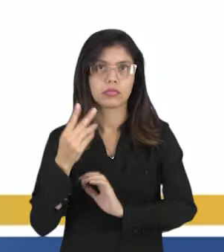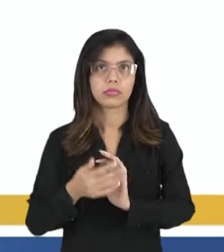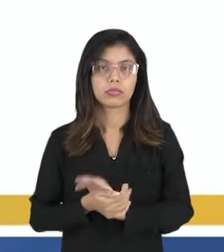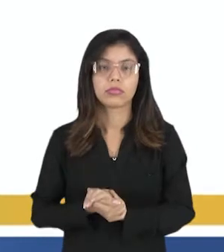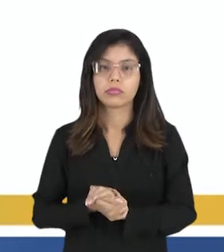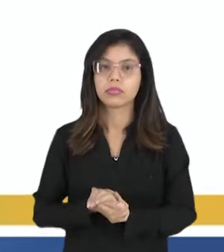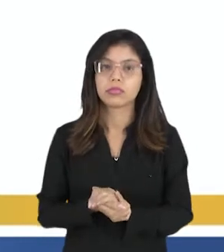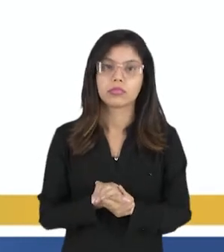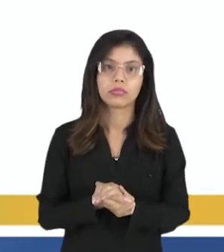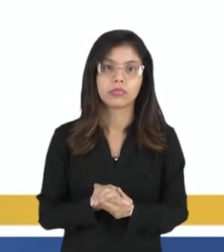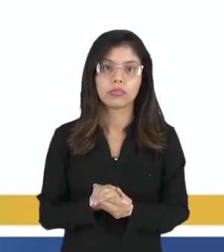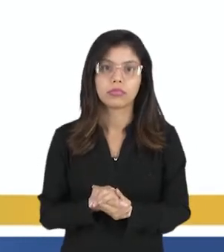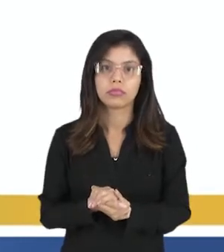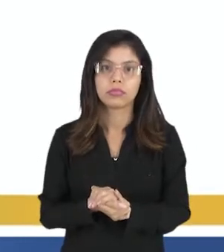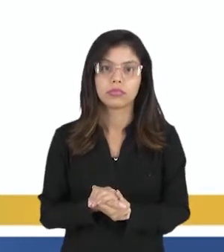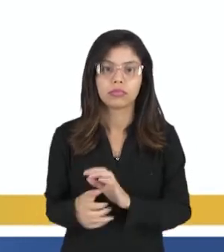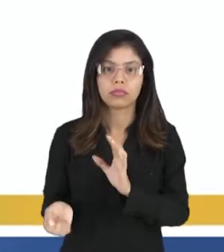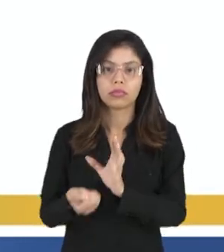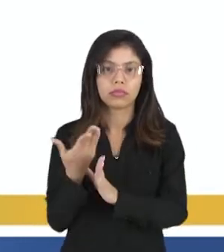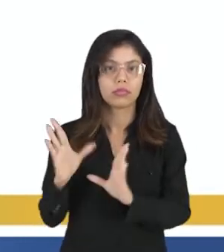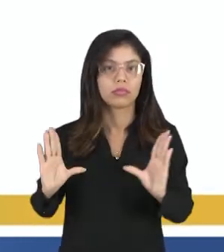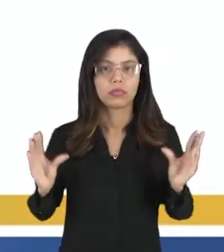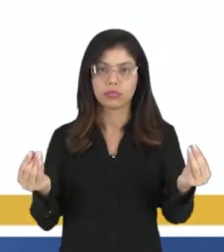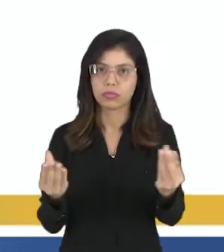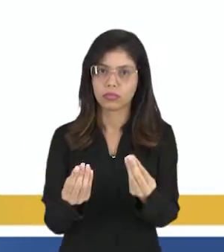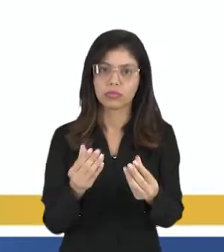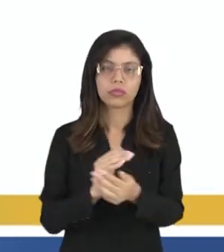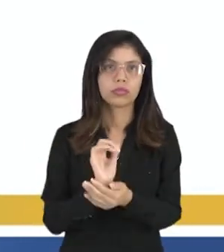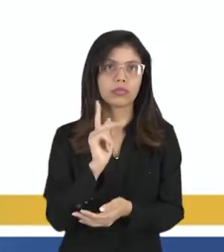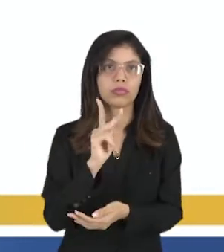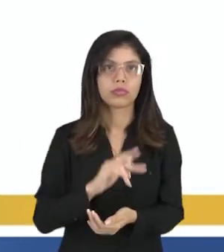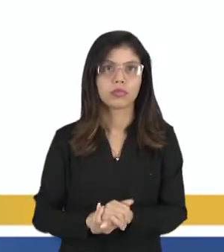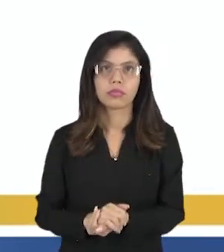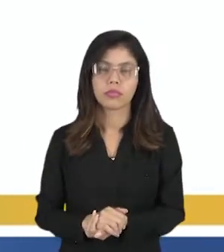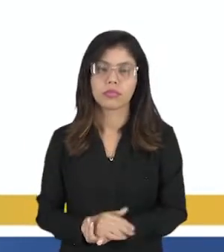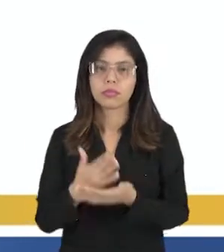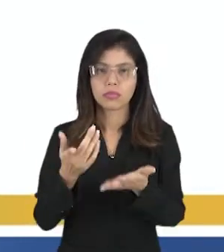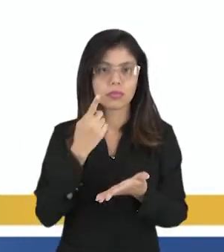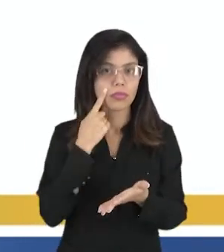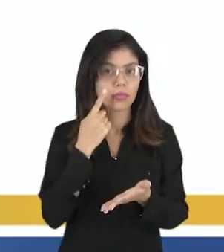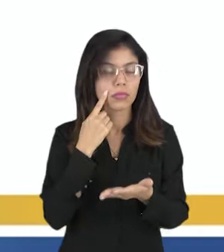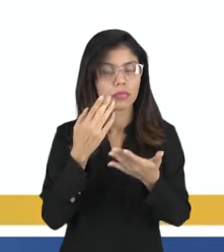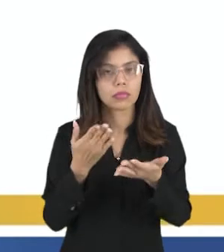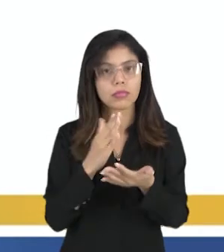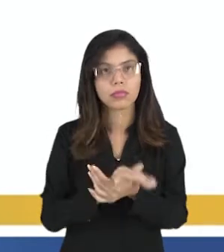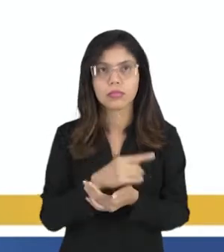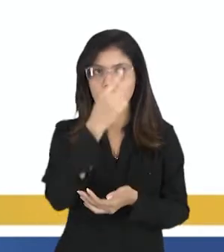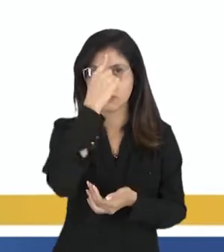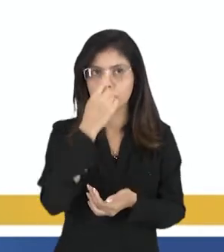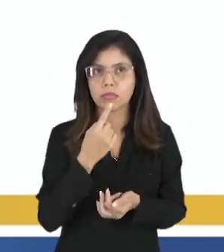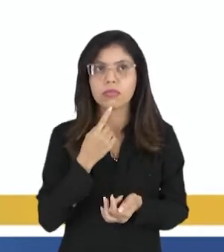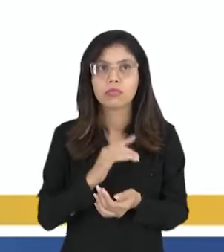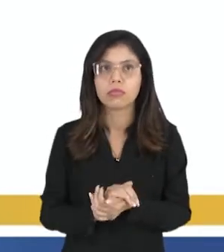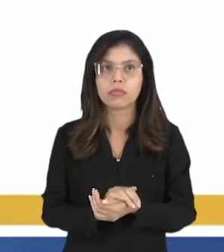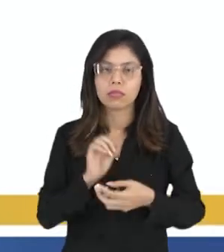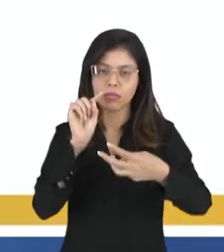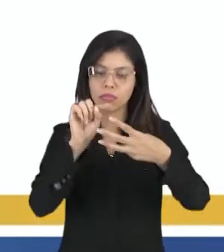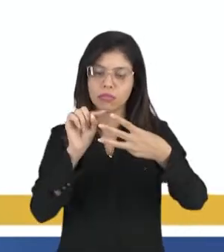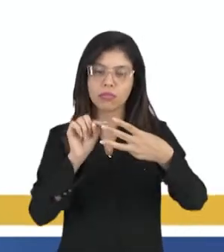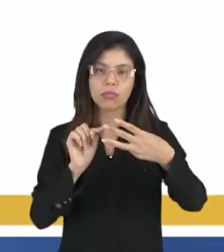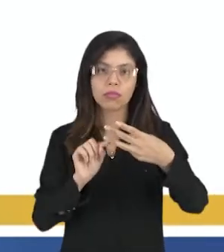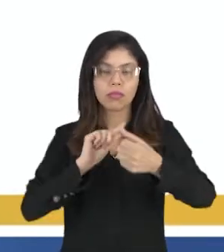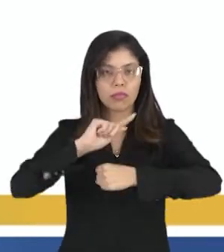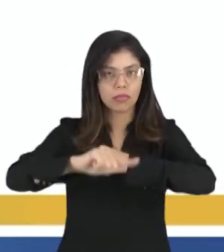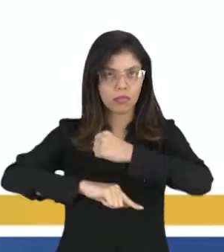tenho uma formação de uma substância, ok? Olhando agora aqui para cá, nós temos três